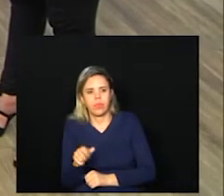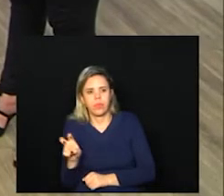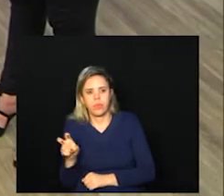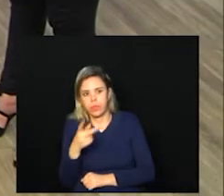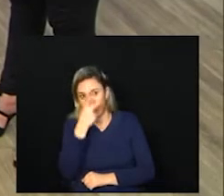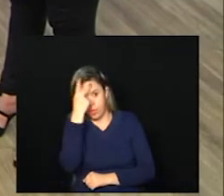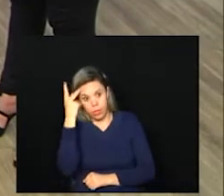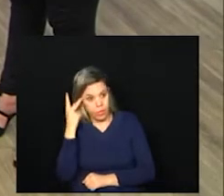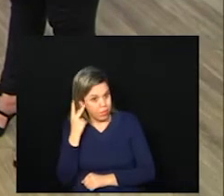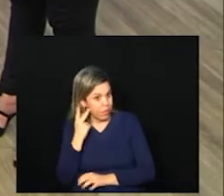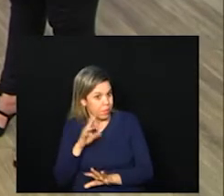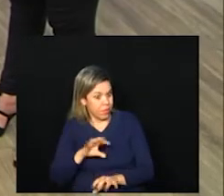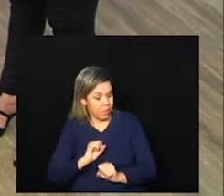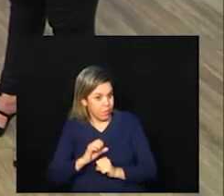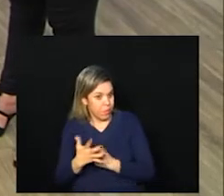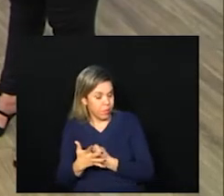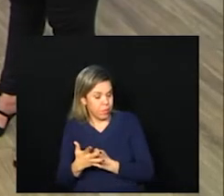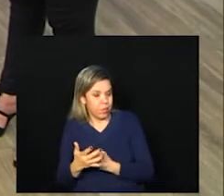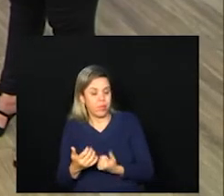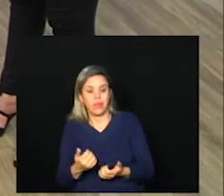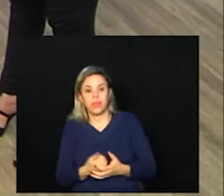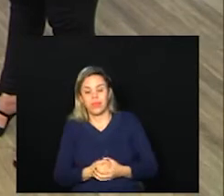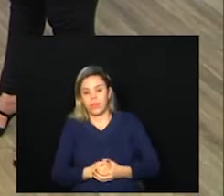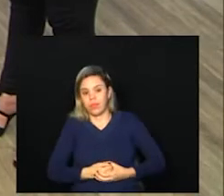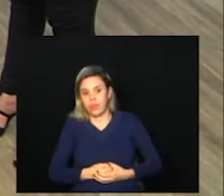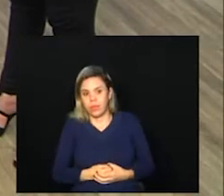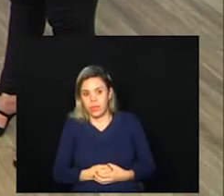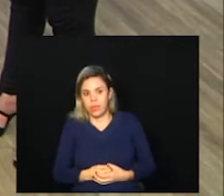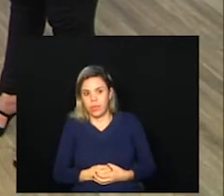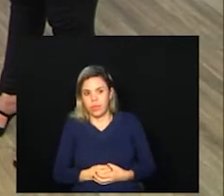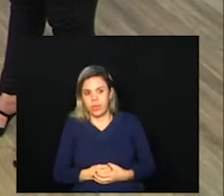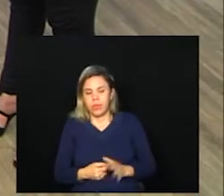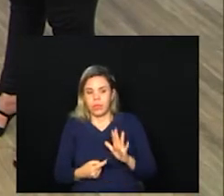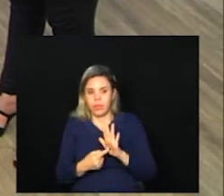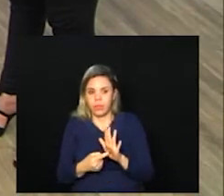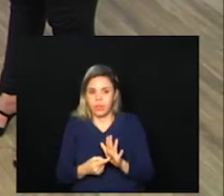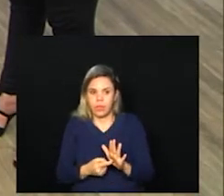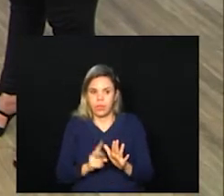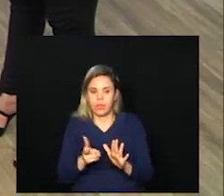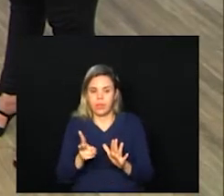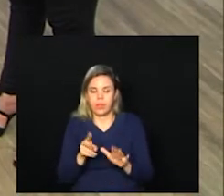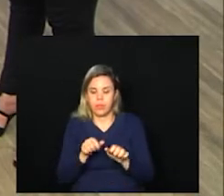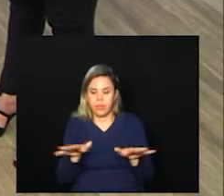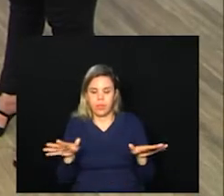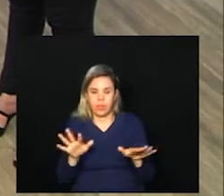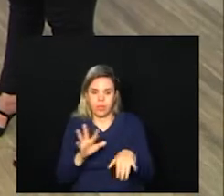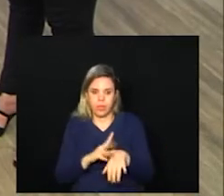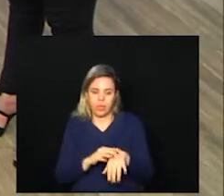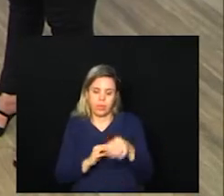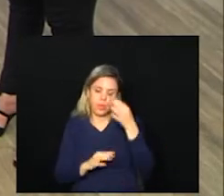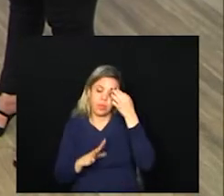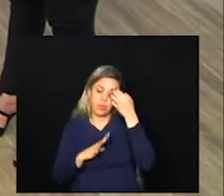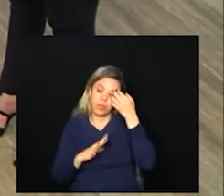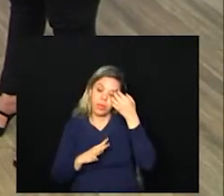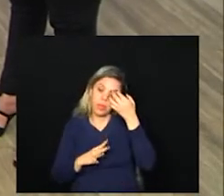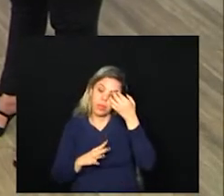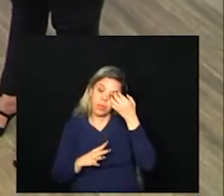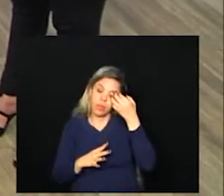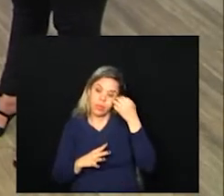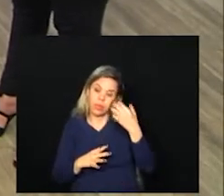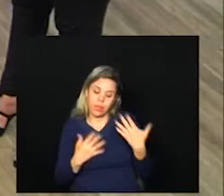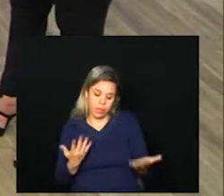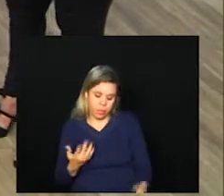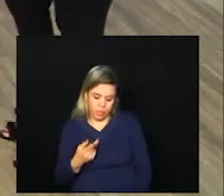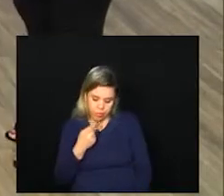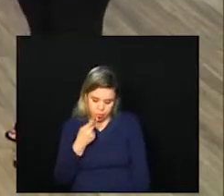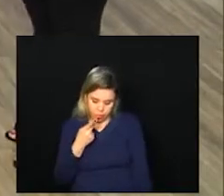575 pessoas testaram positivo para a Covid-19, o que mostra que ela continua circulando por toda a nossa cidade. E quando a